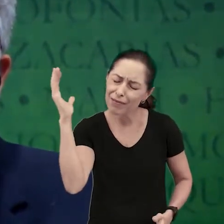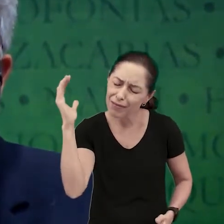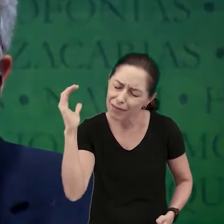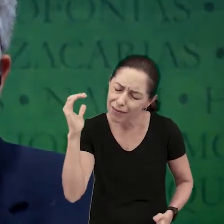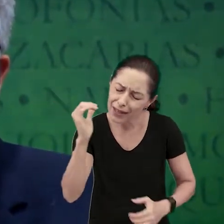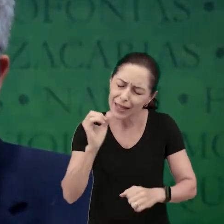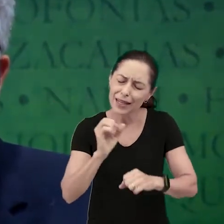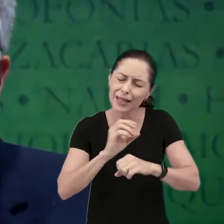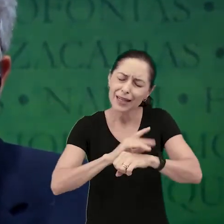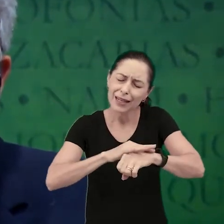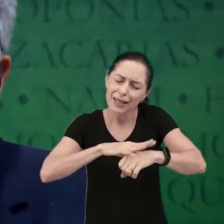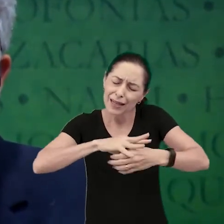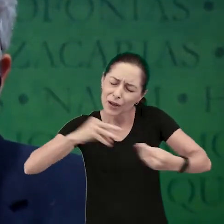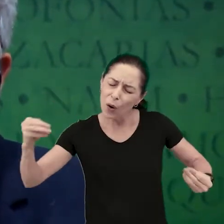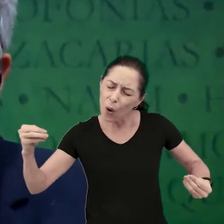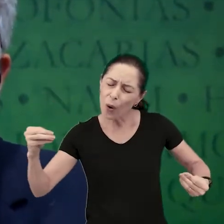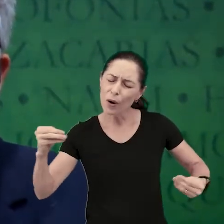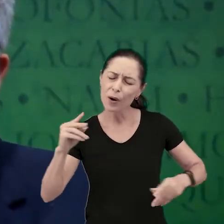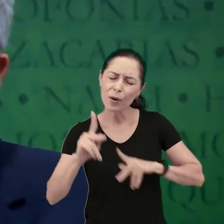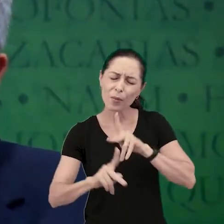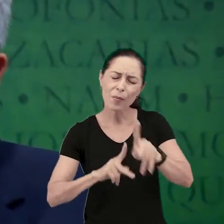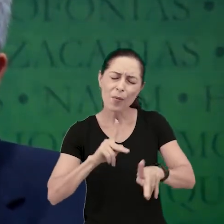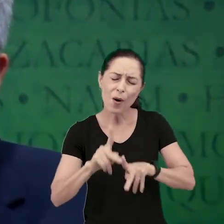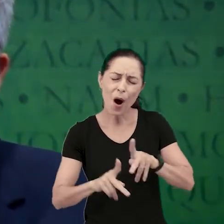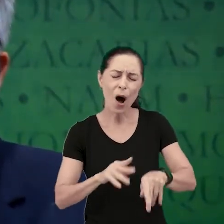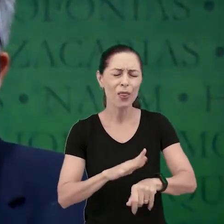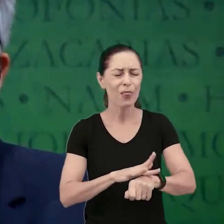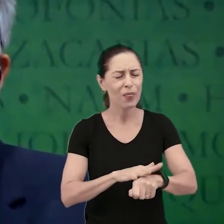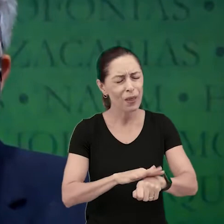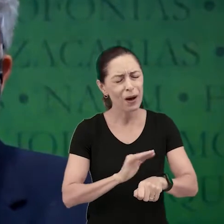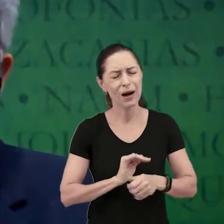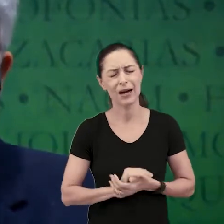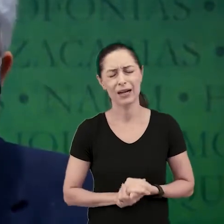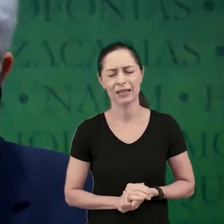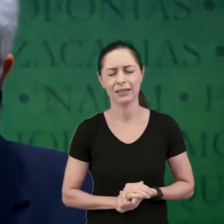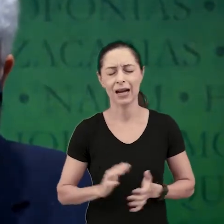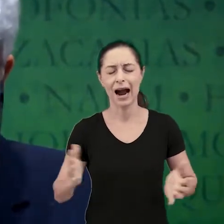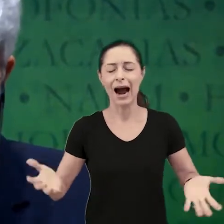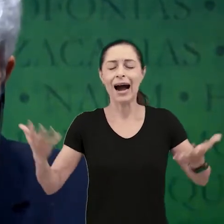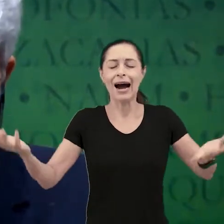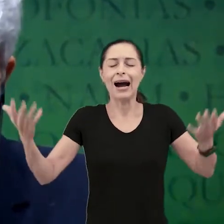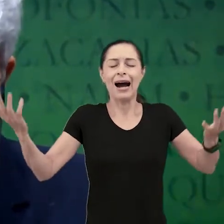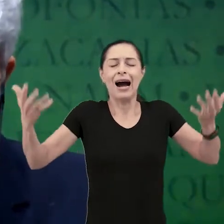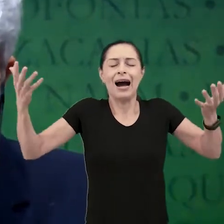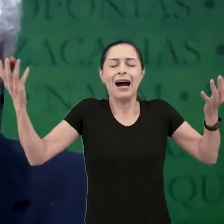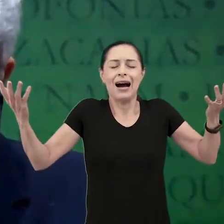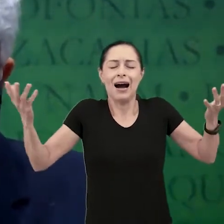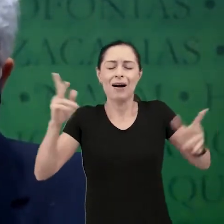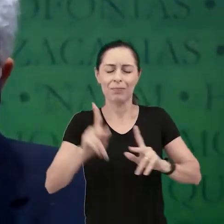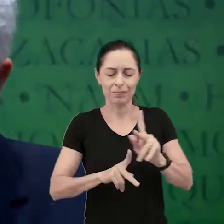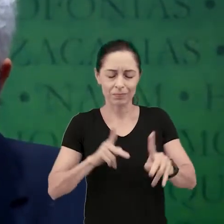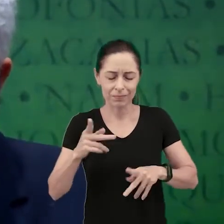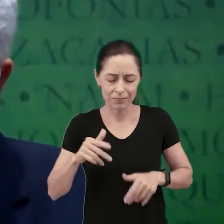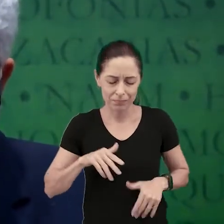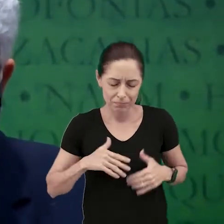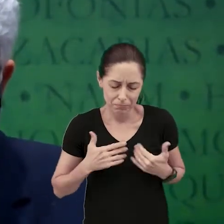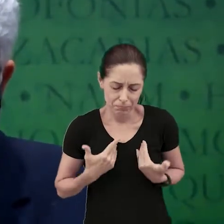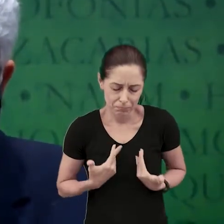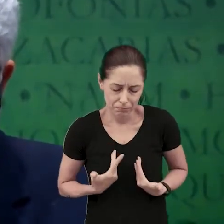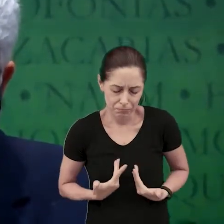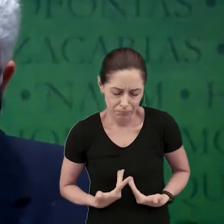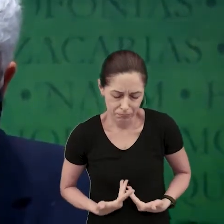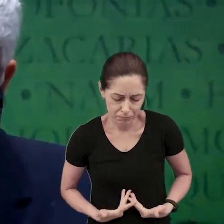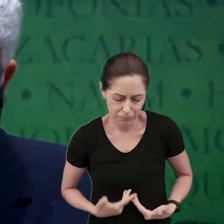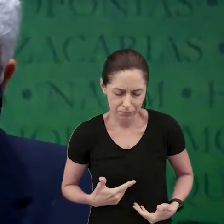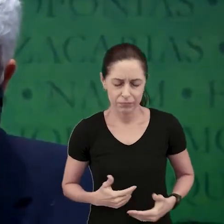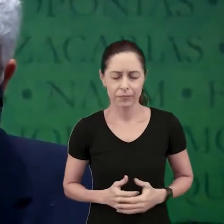está ferida, vem trazer, Deus, ânimo para aquele que está desanimado, vem trazer força para aquele que